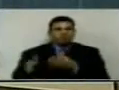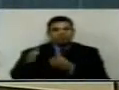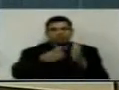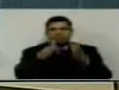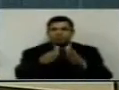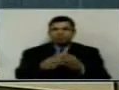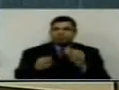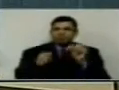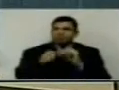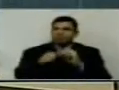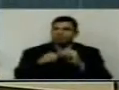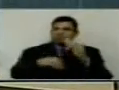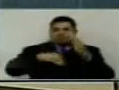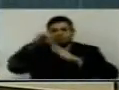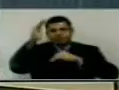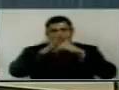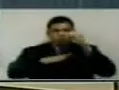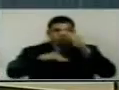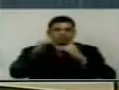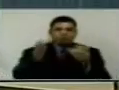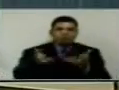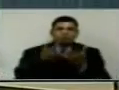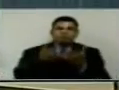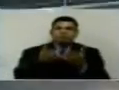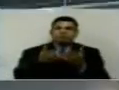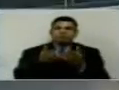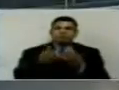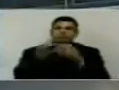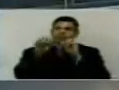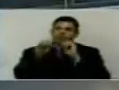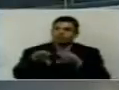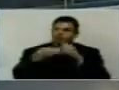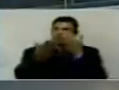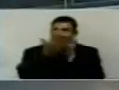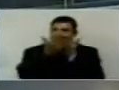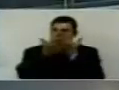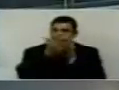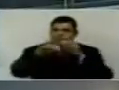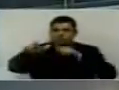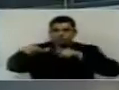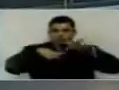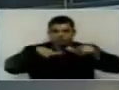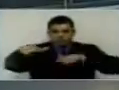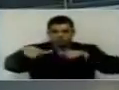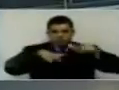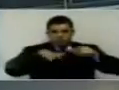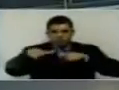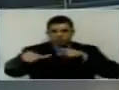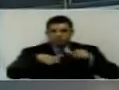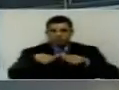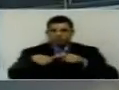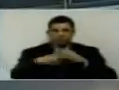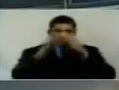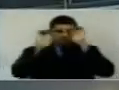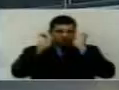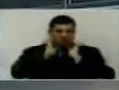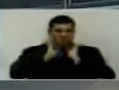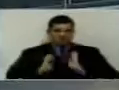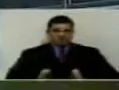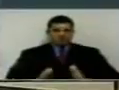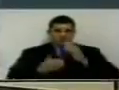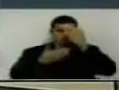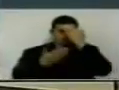realização plena, que não o caminho do estudo, do trabalho, da lealdade,